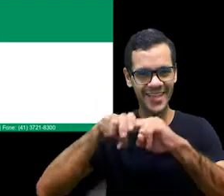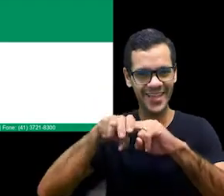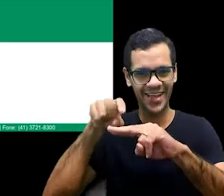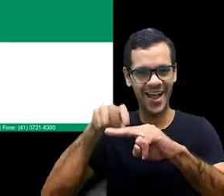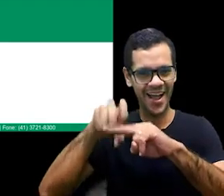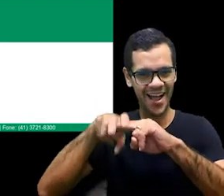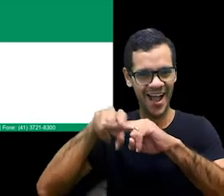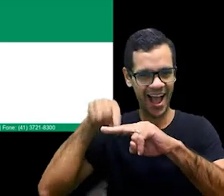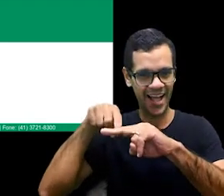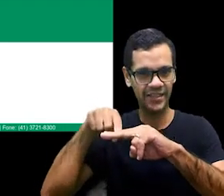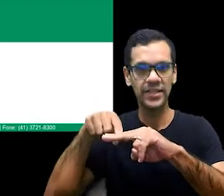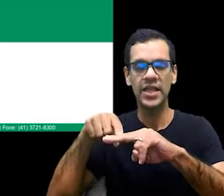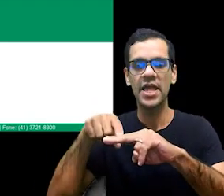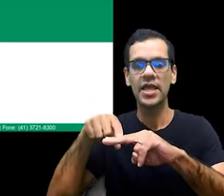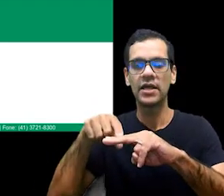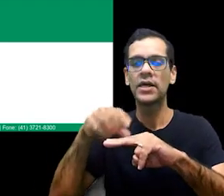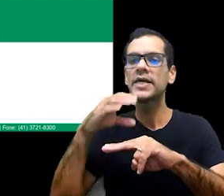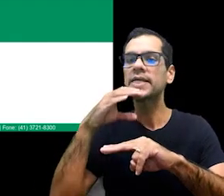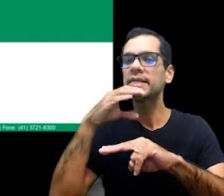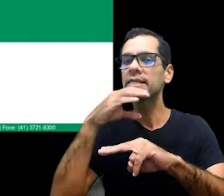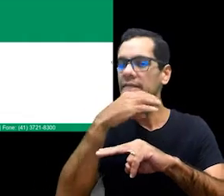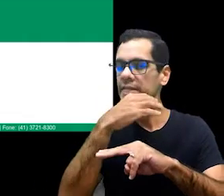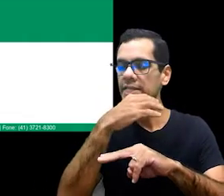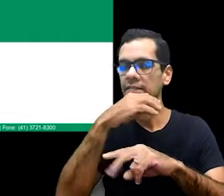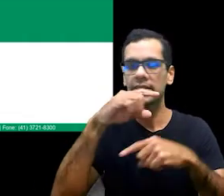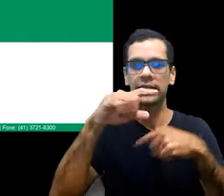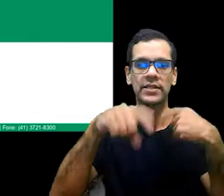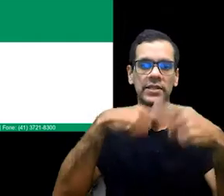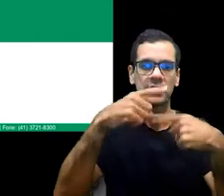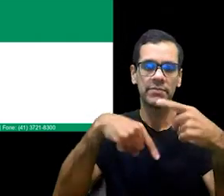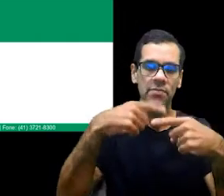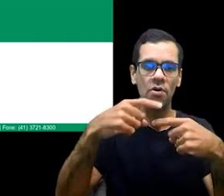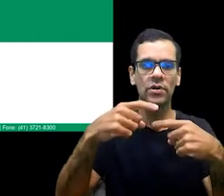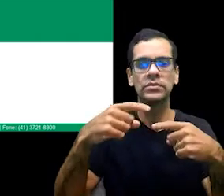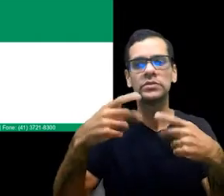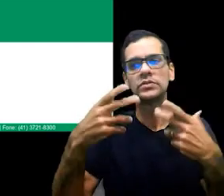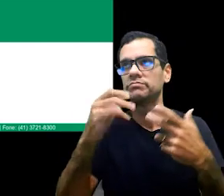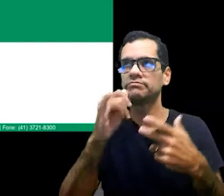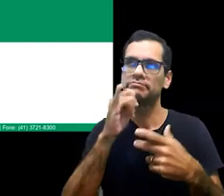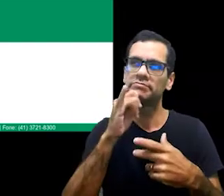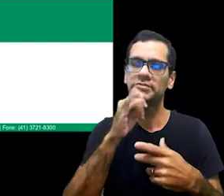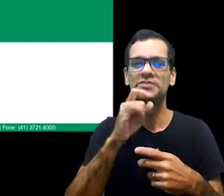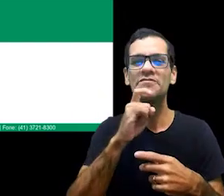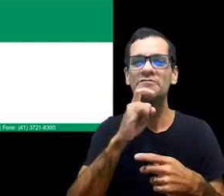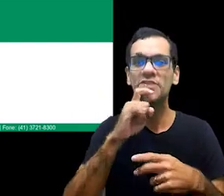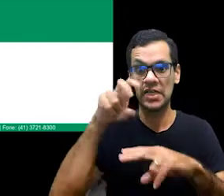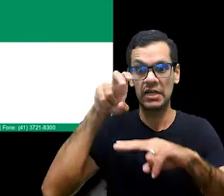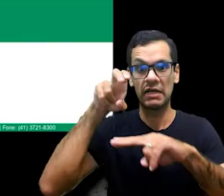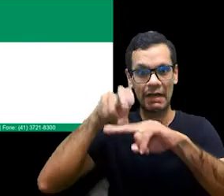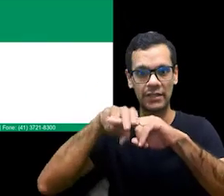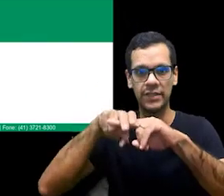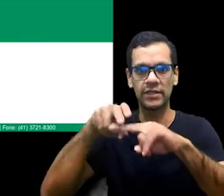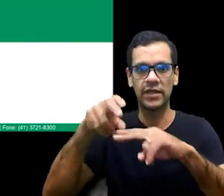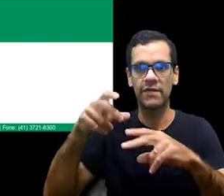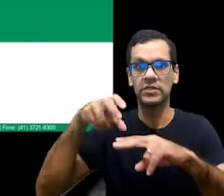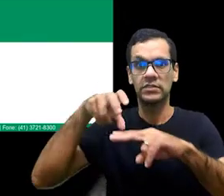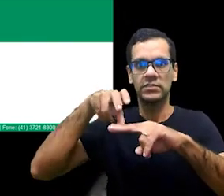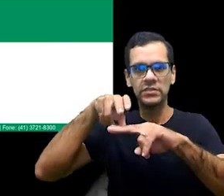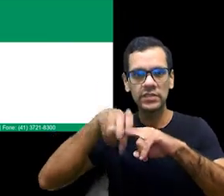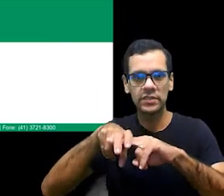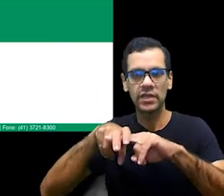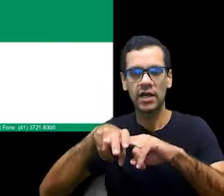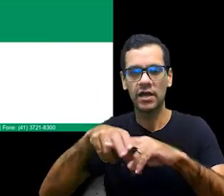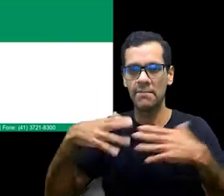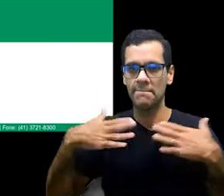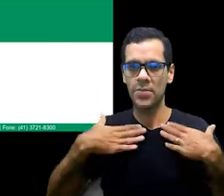está à temperatura ambiente. Quando chegamos na sala de aula, os objetos estão à temperatura ambiente, digamos 25 graus Celsius, como a roupa,